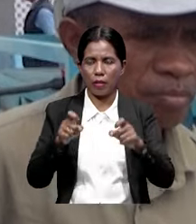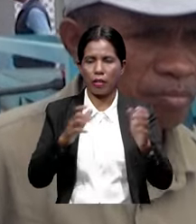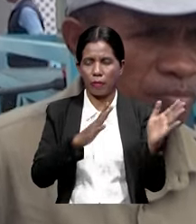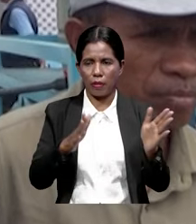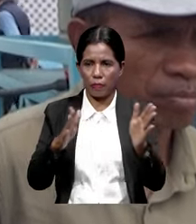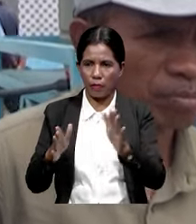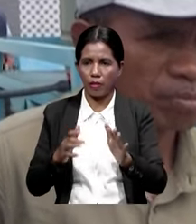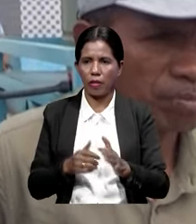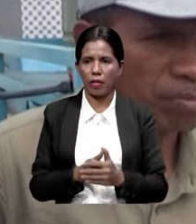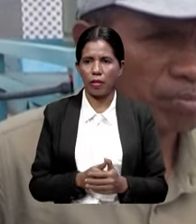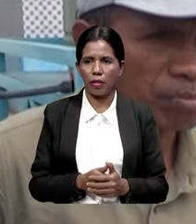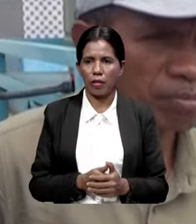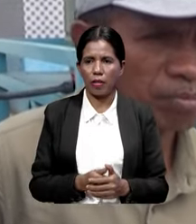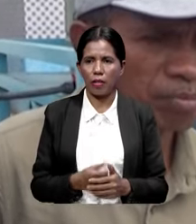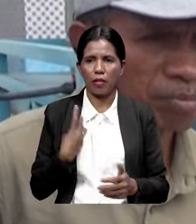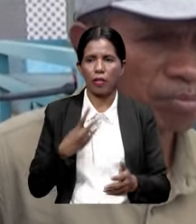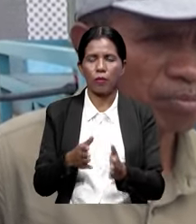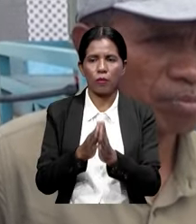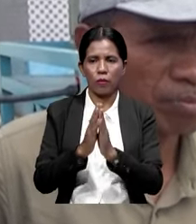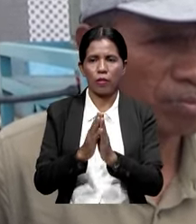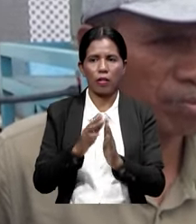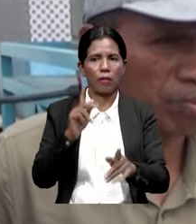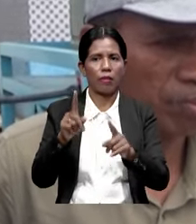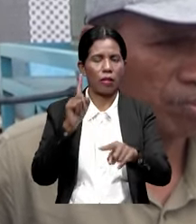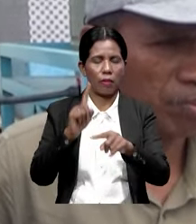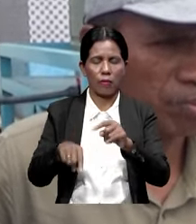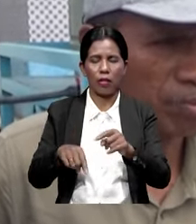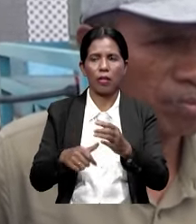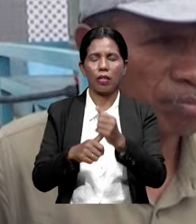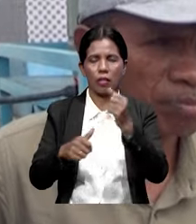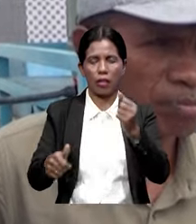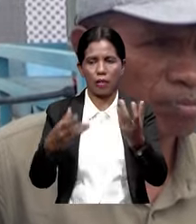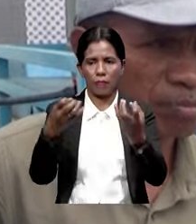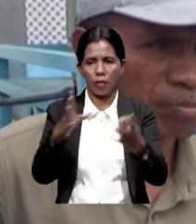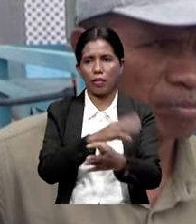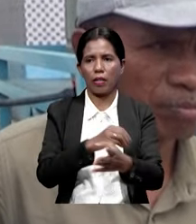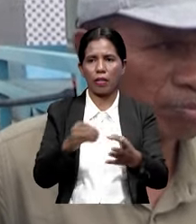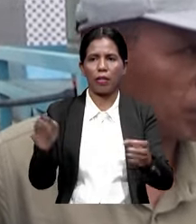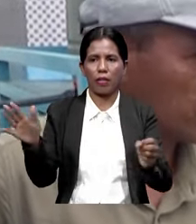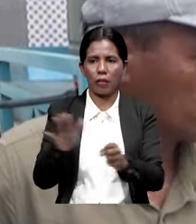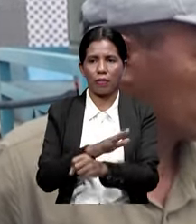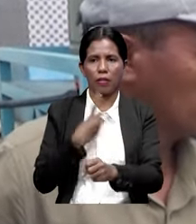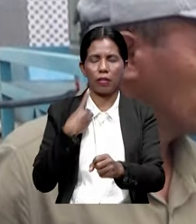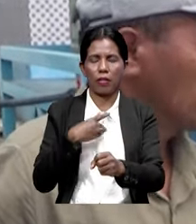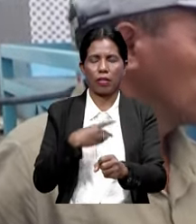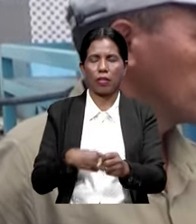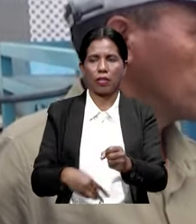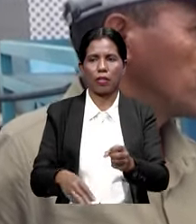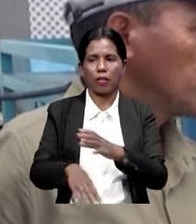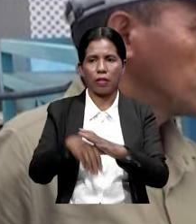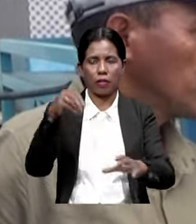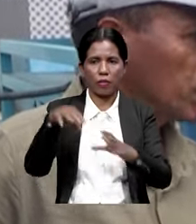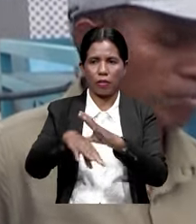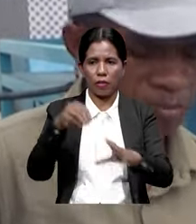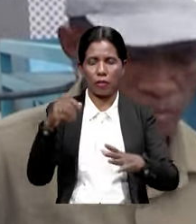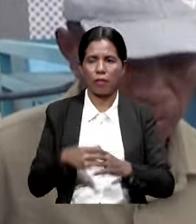para supa. Então, se for uma lá, se for por nenhum, para nenhum, pode na comi, tem supa tudo bem. De maneira,